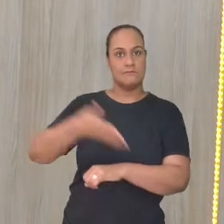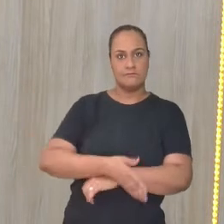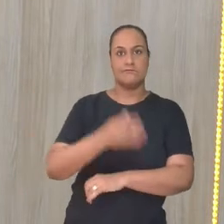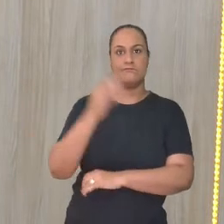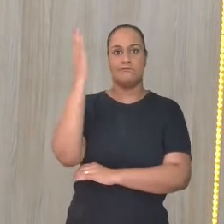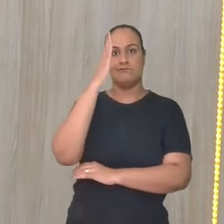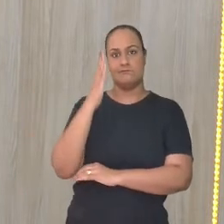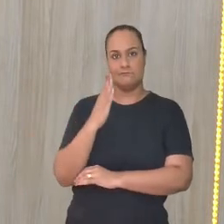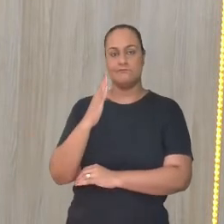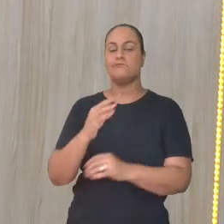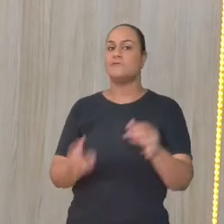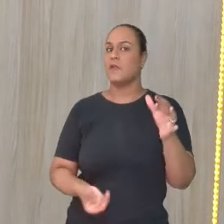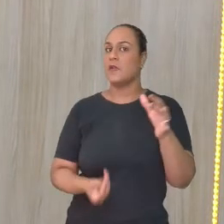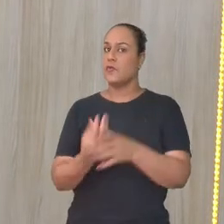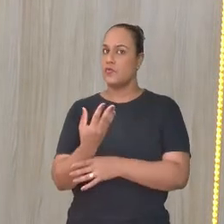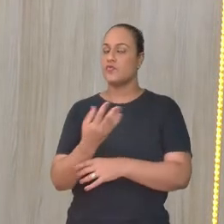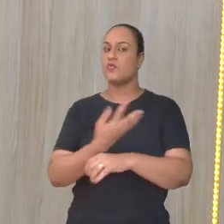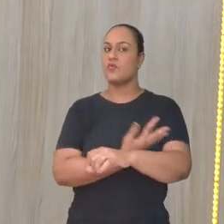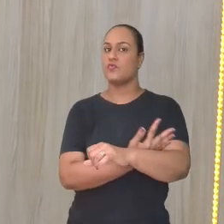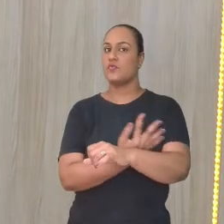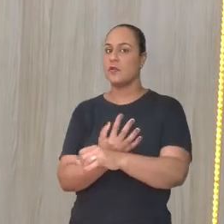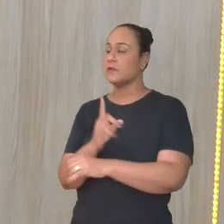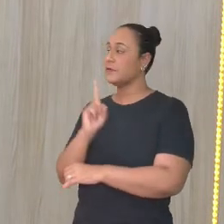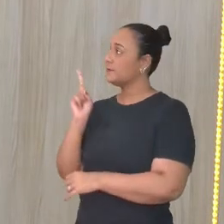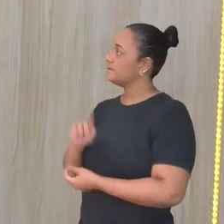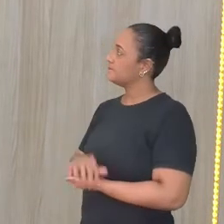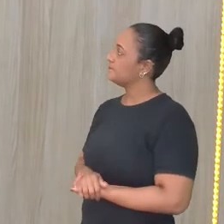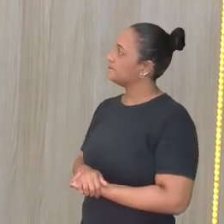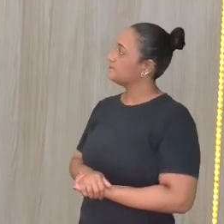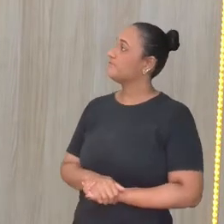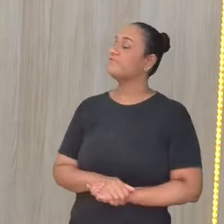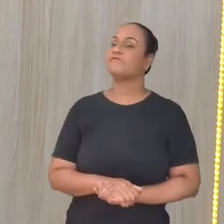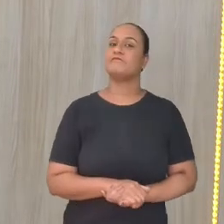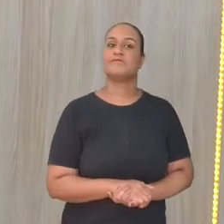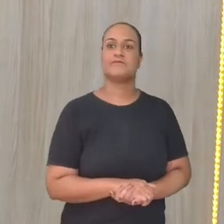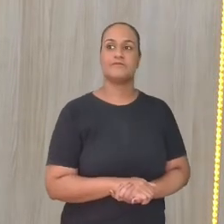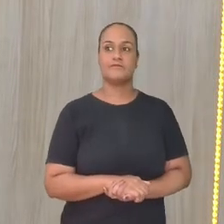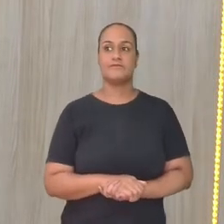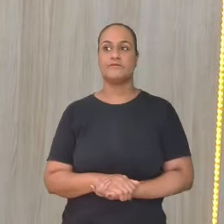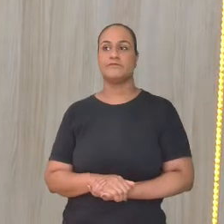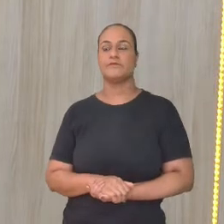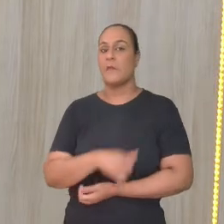eles construíram, né, essa estrutura aí do Jardim Botânico.